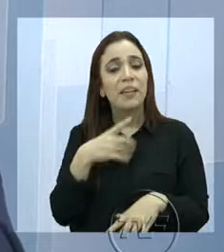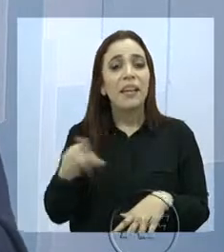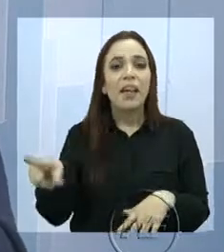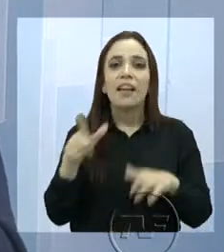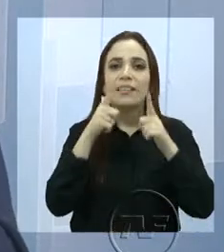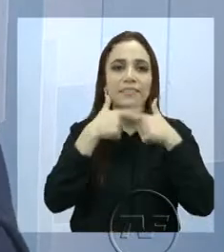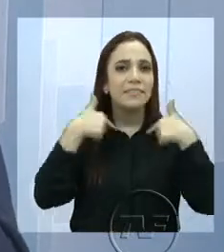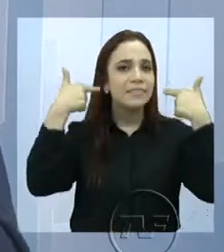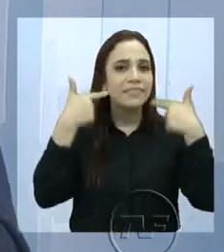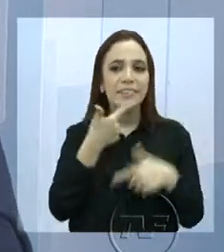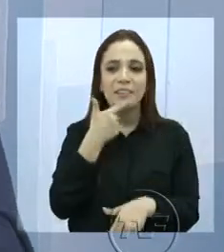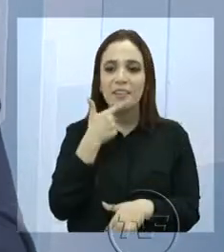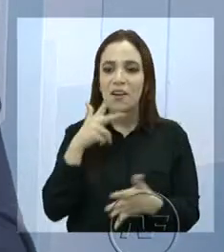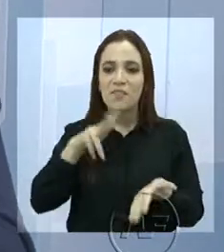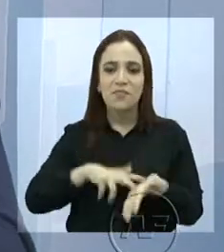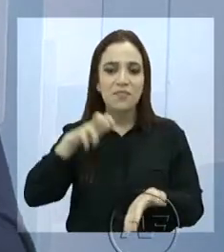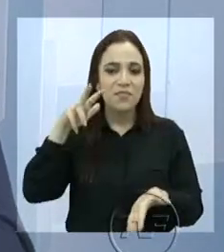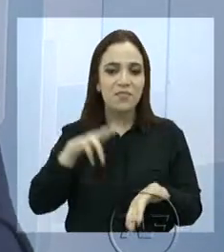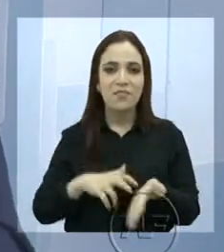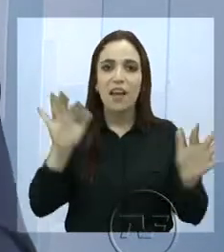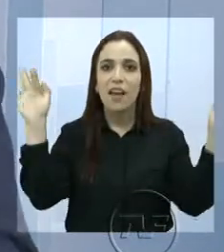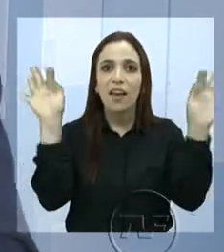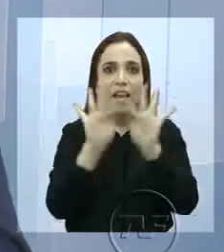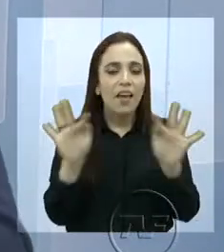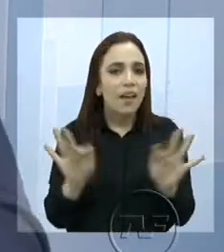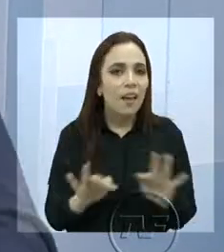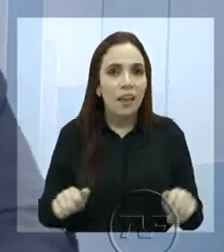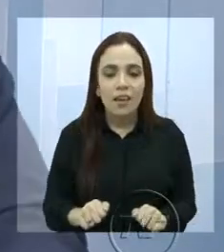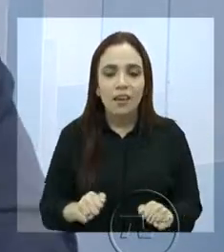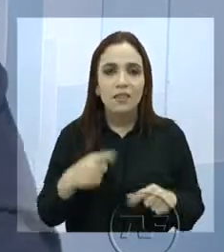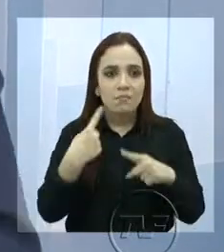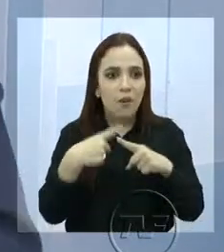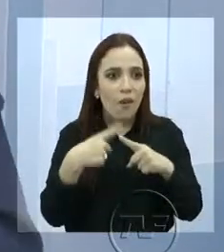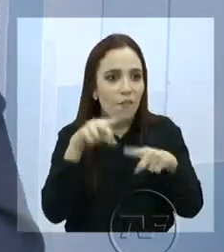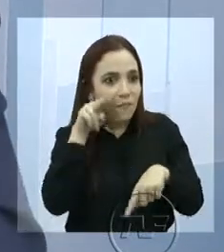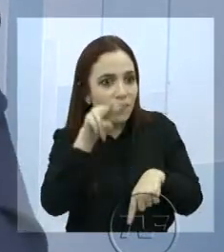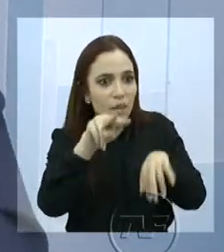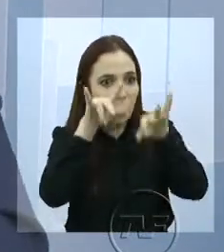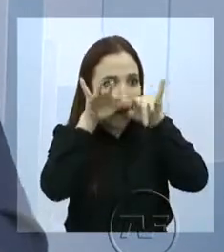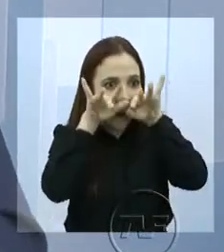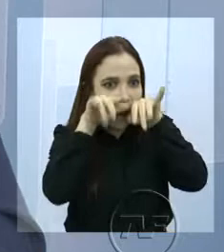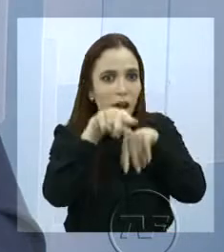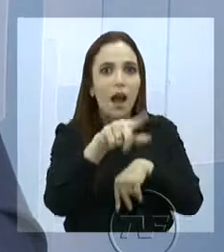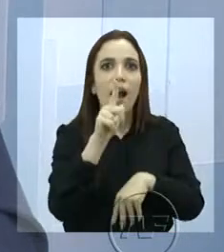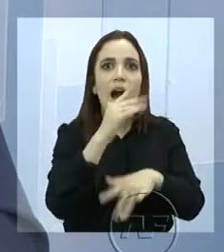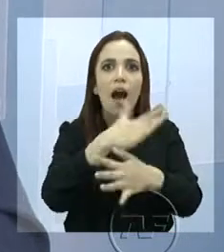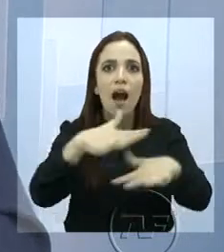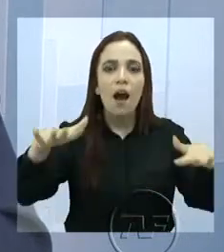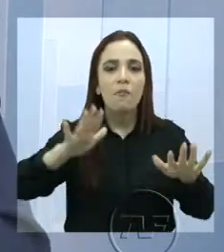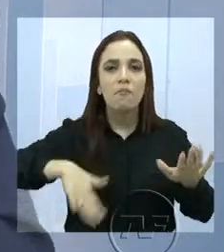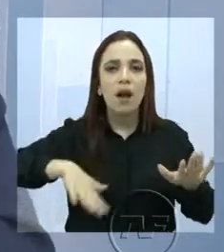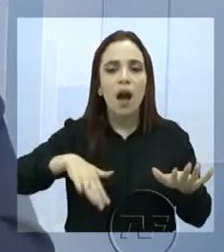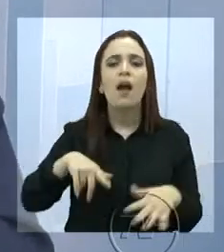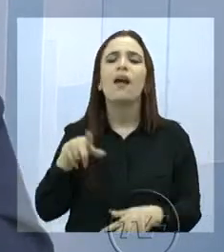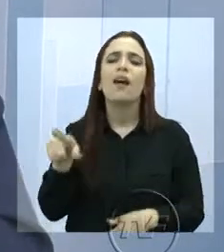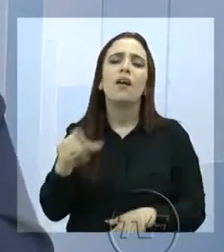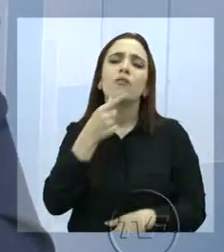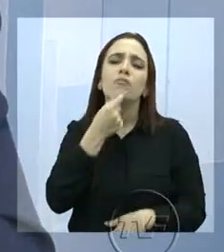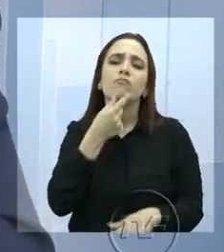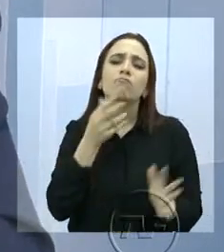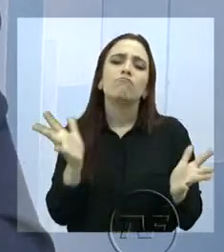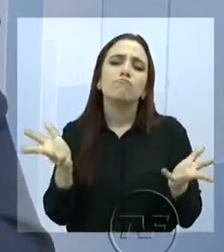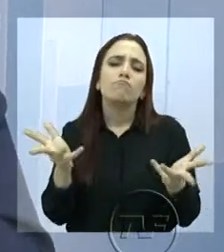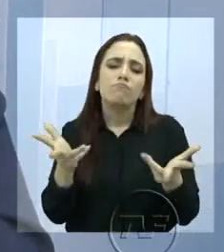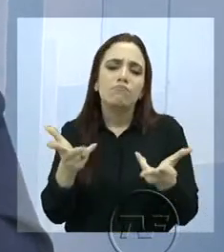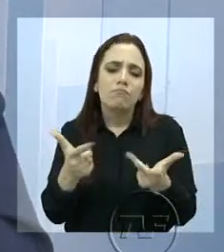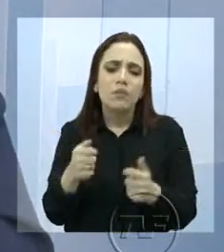sorriso, a alegria, o entusiasmo dessa criatura, ver no mar pela primeira vez. O Will, que é um garoto fantástico, está